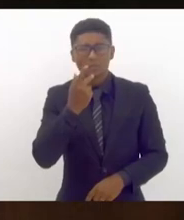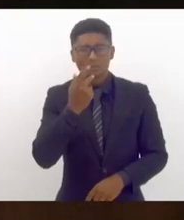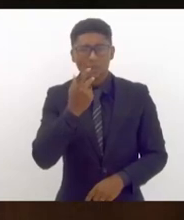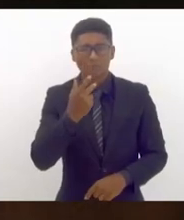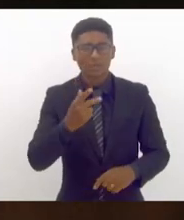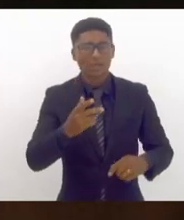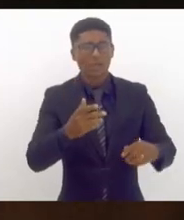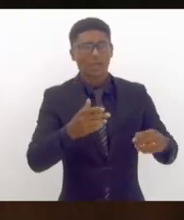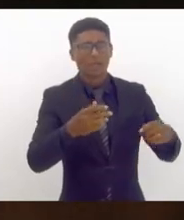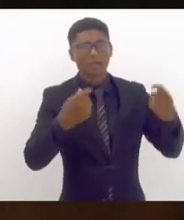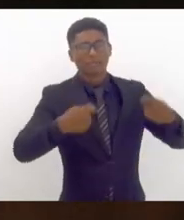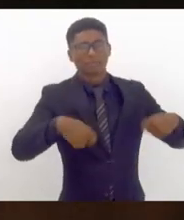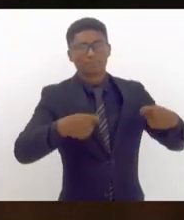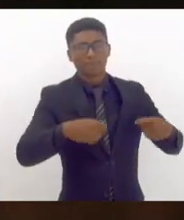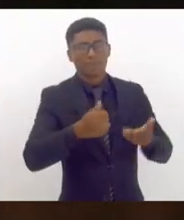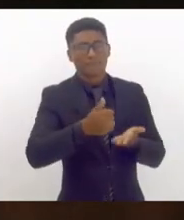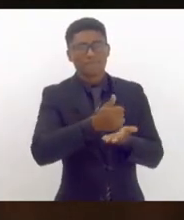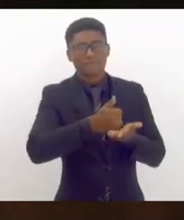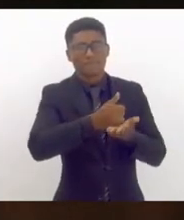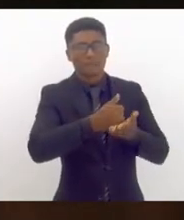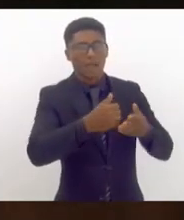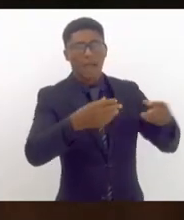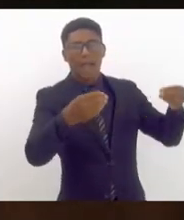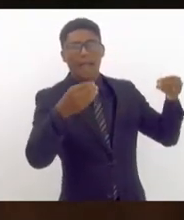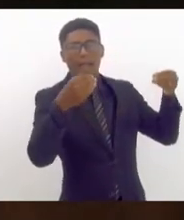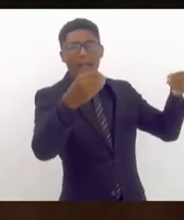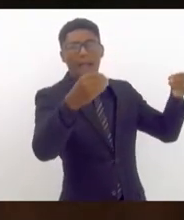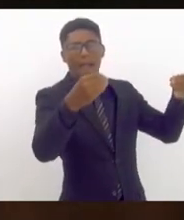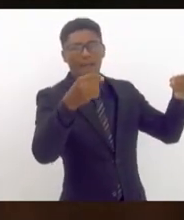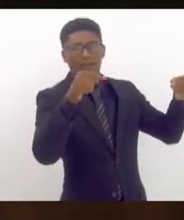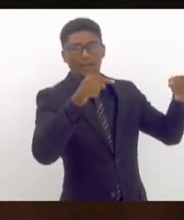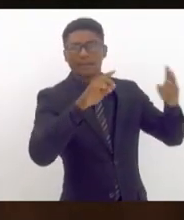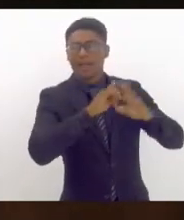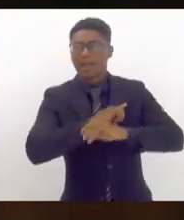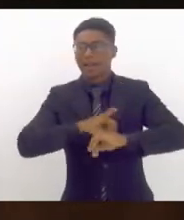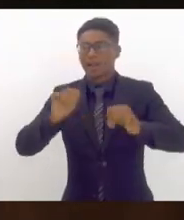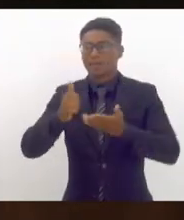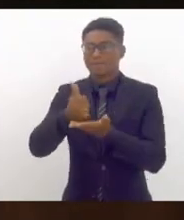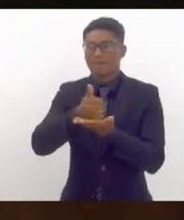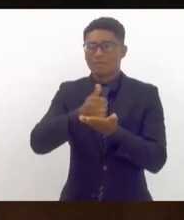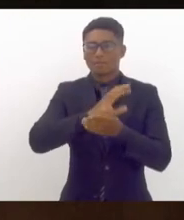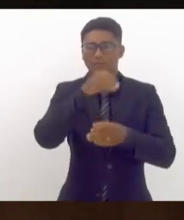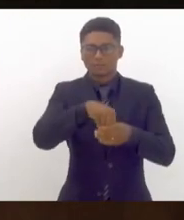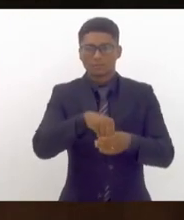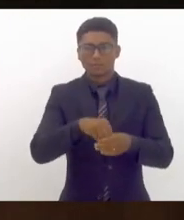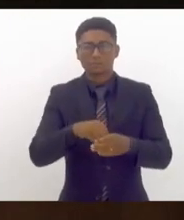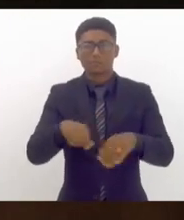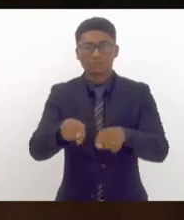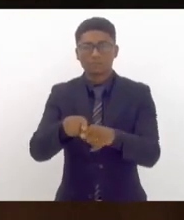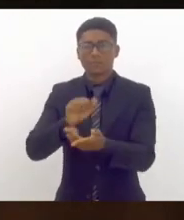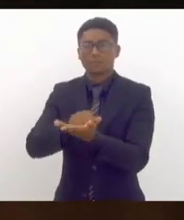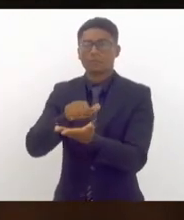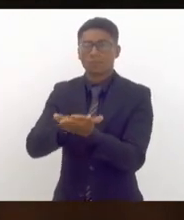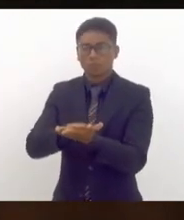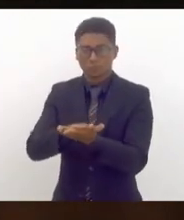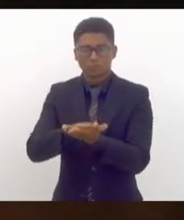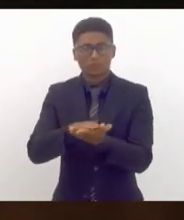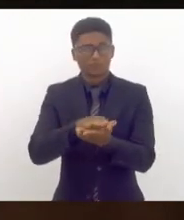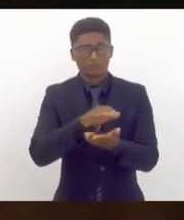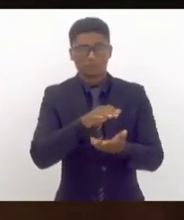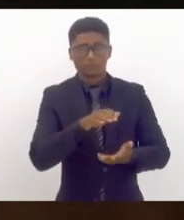um cartaz dentro das drogarias, para nós criarmos sanções, para nós criarmos multas para aqueles